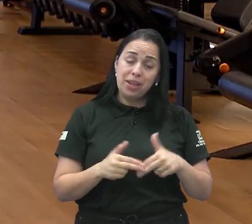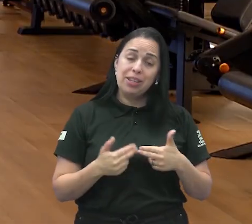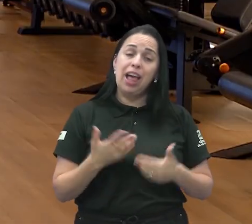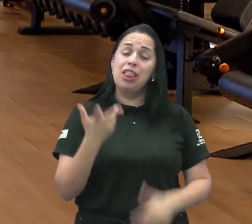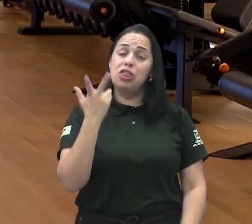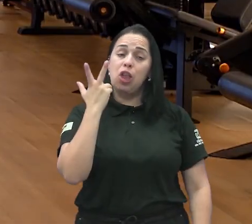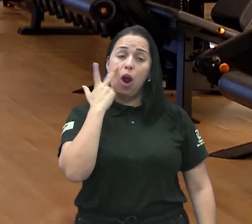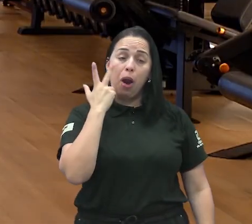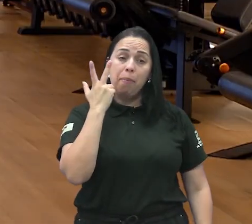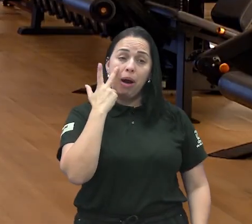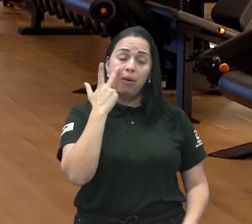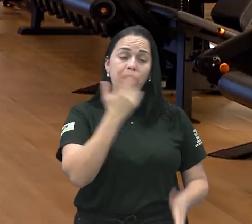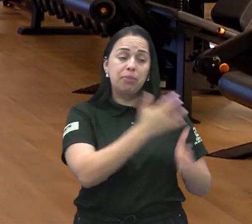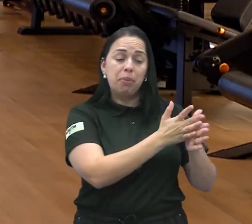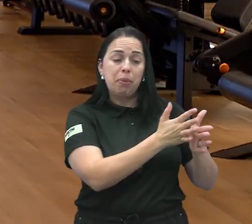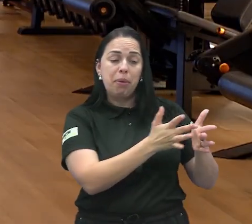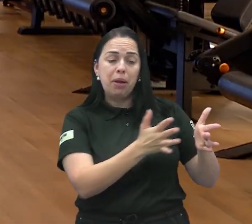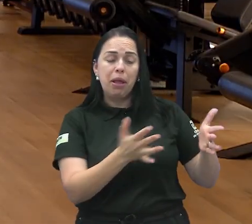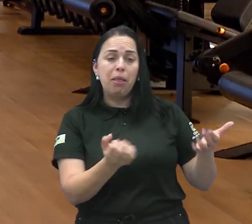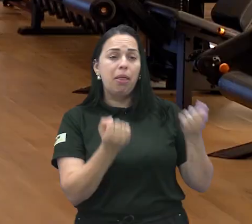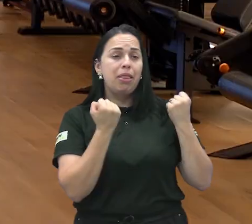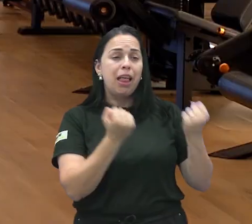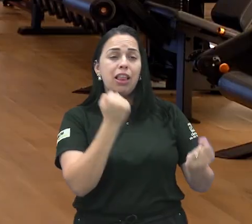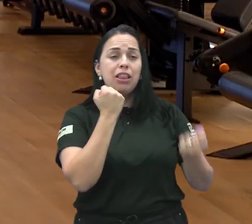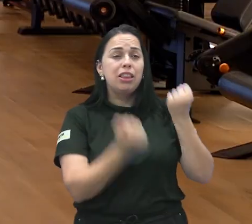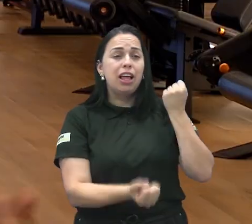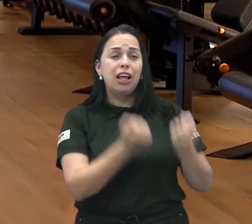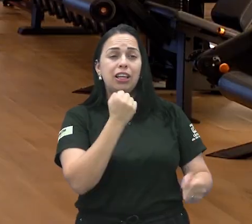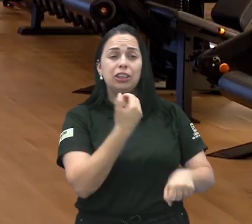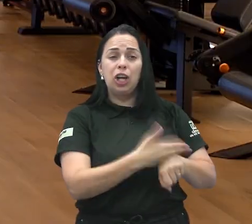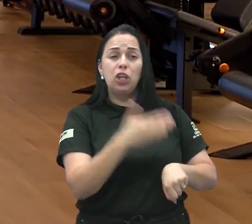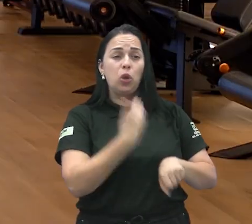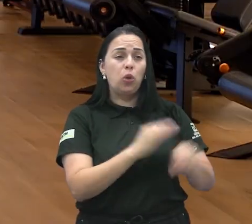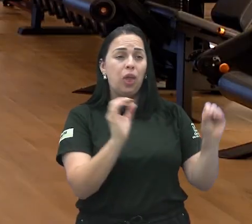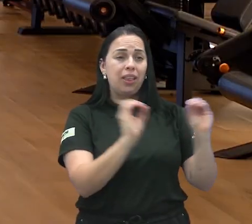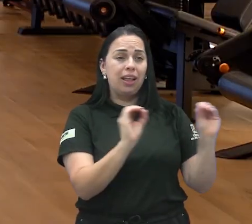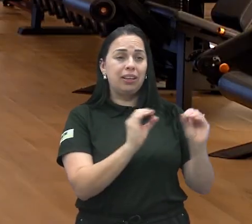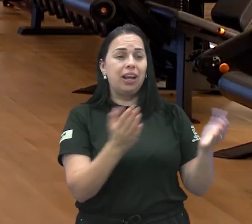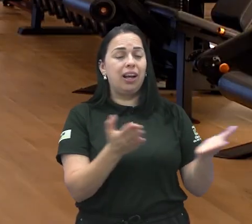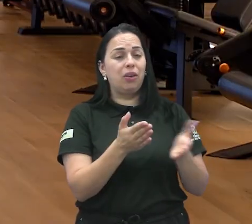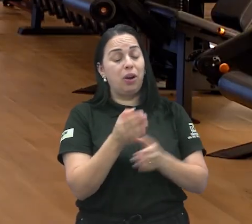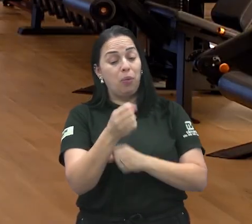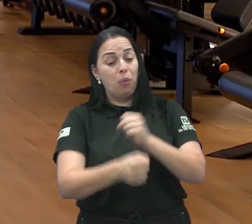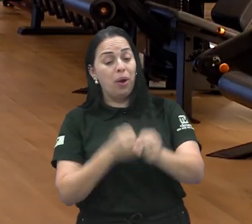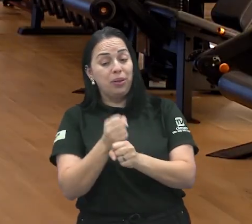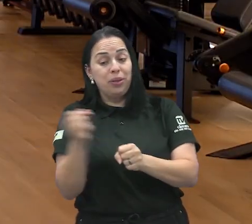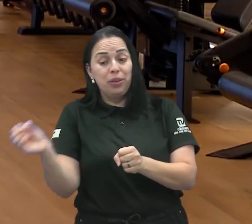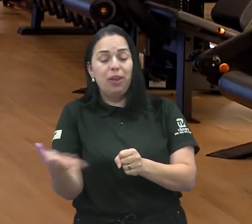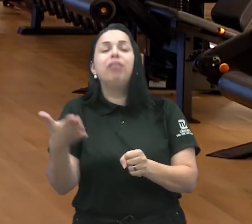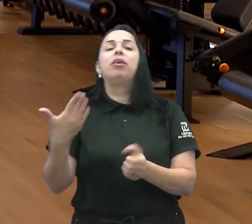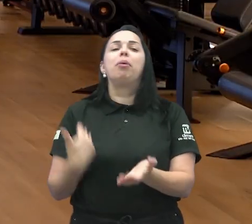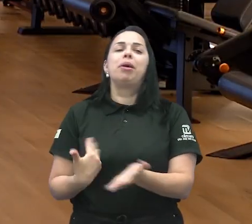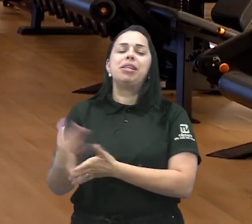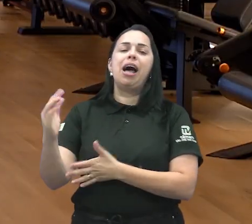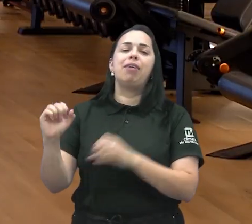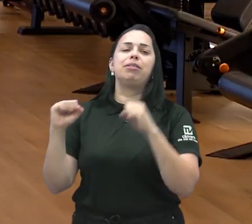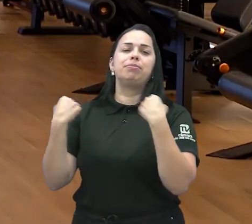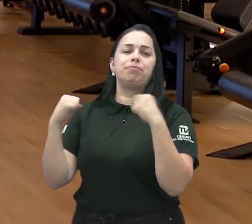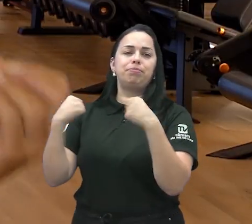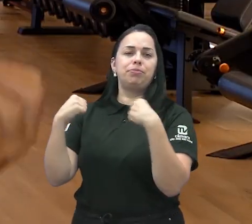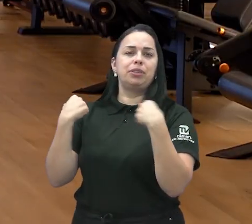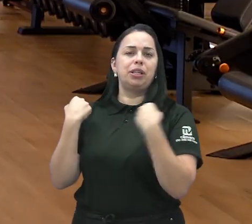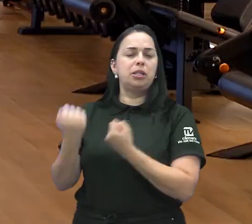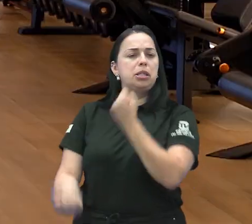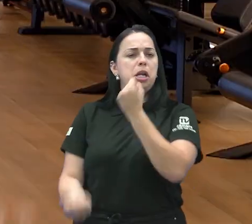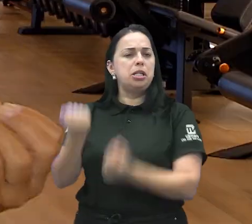não deu continuidade ou mesmo quem passou o ano inteiro sem treinar, mudar, virar a chave e começar o ano